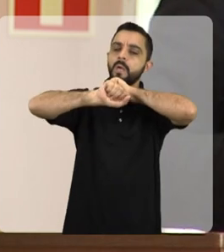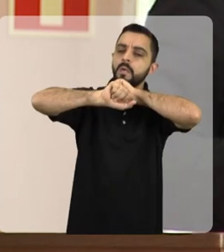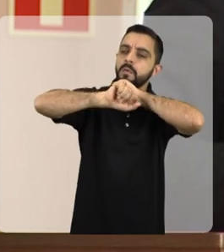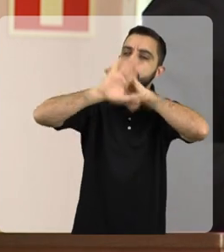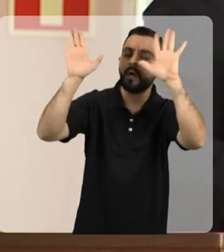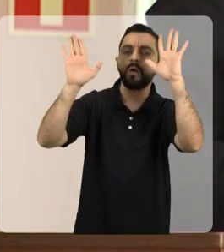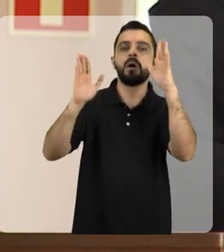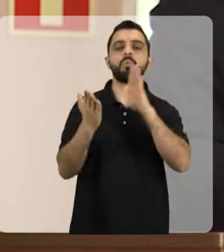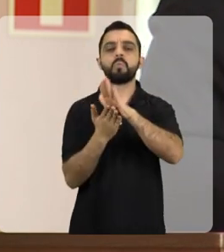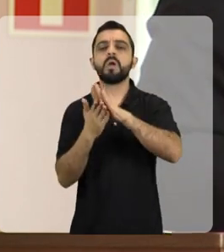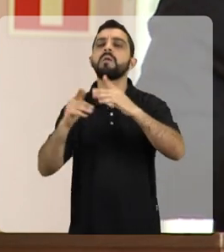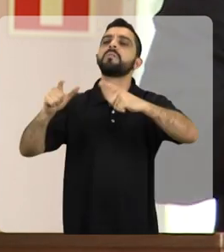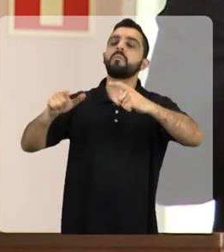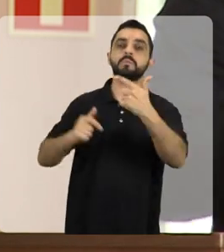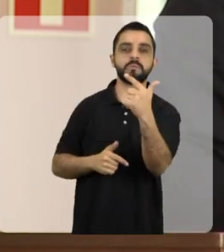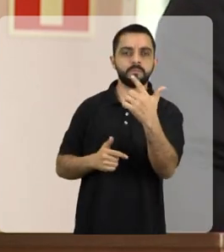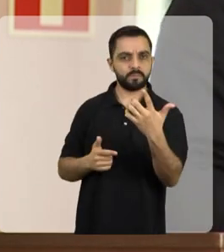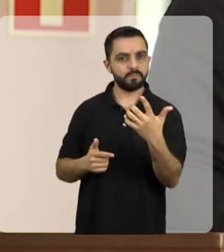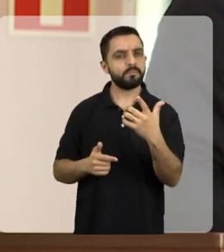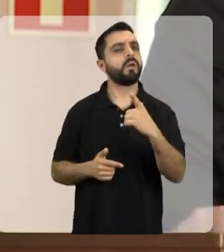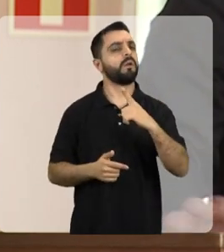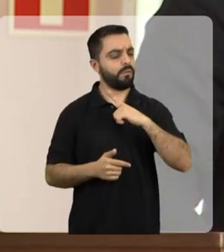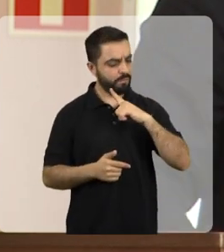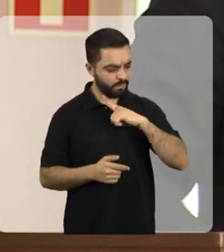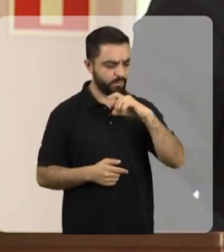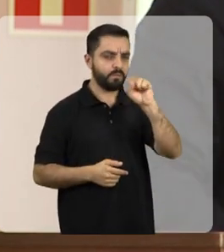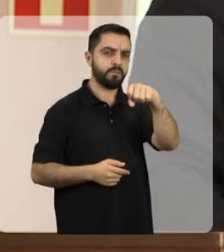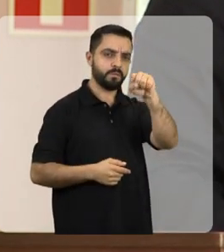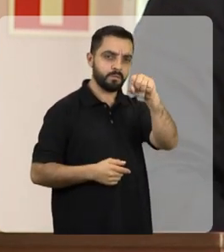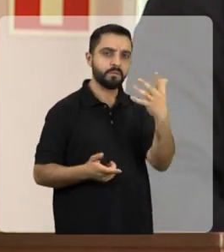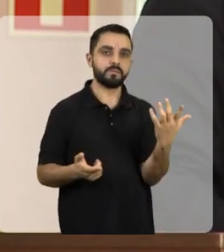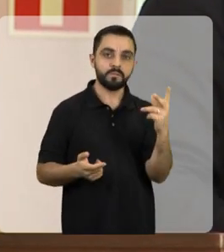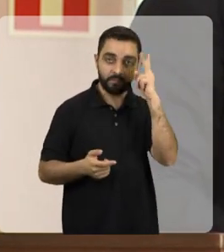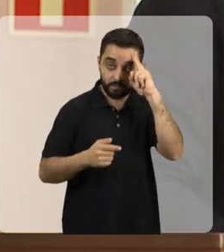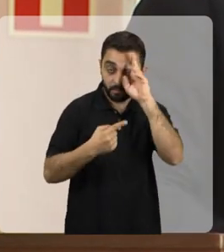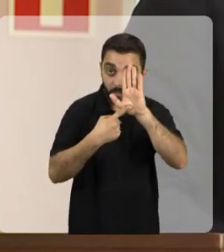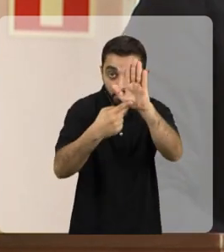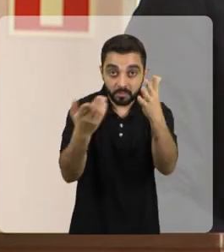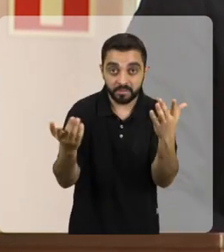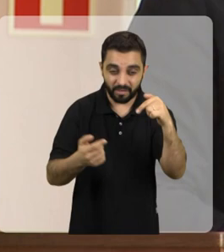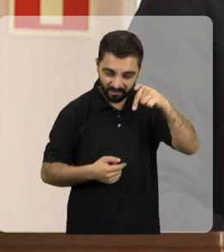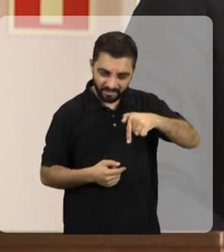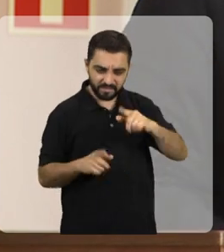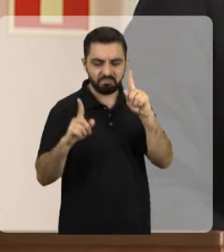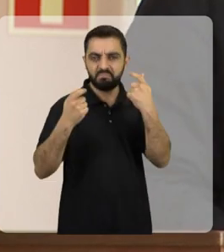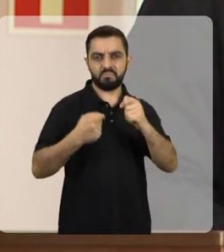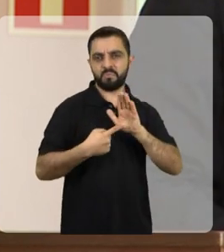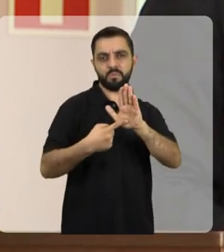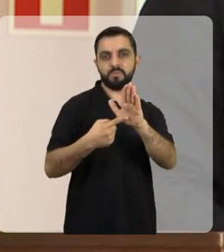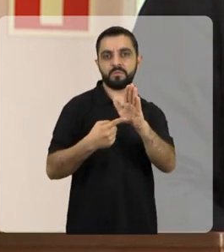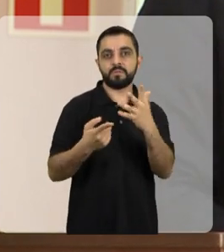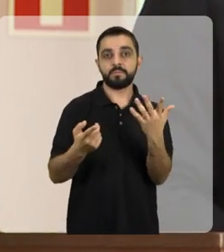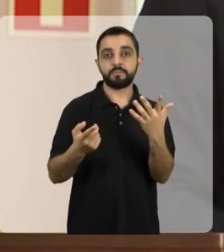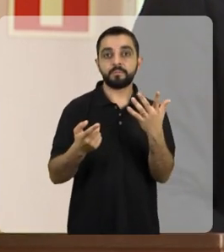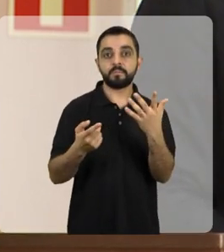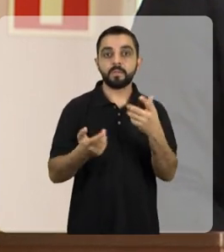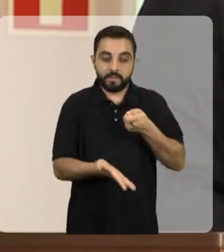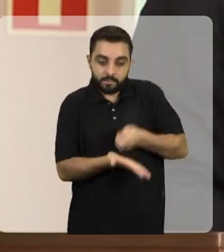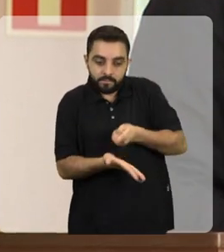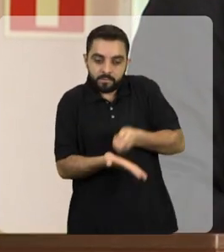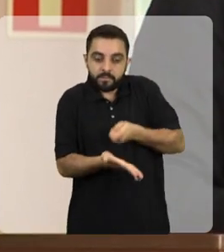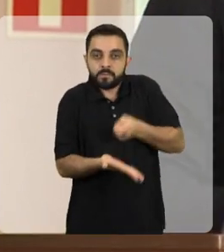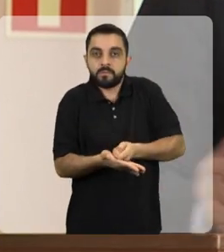isso. Devo lembrá-los, eu tenho certeza que eu não preciso dizer isso aqui nessa casa, que a exigência de